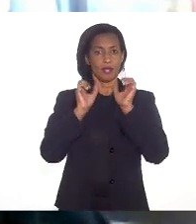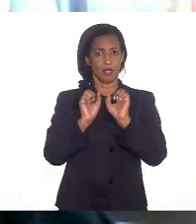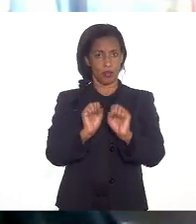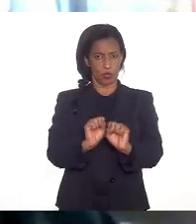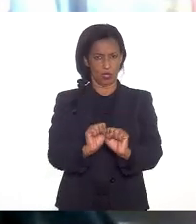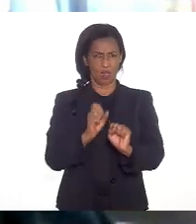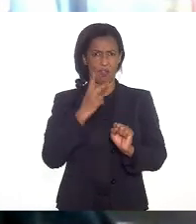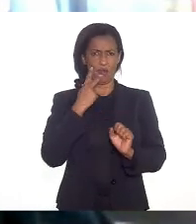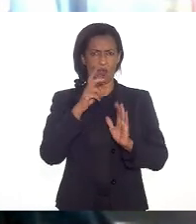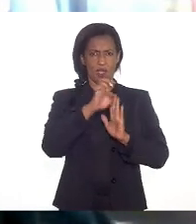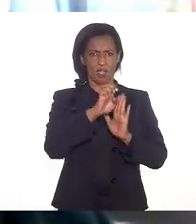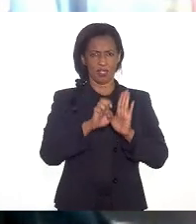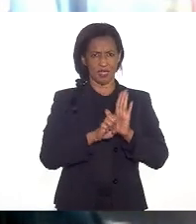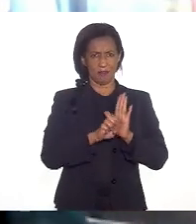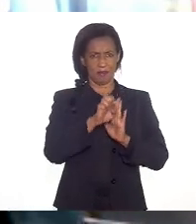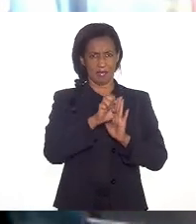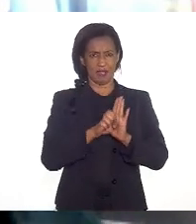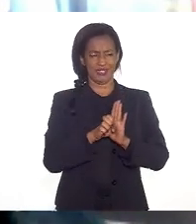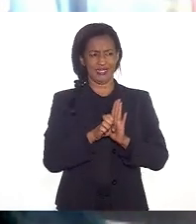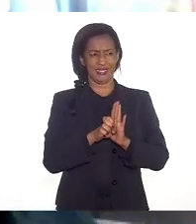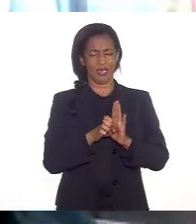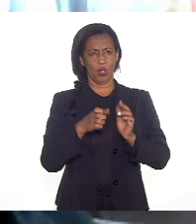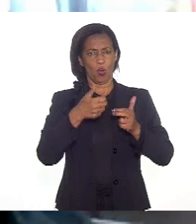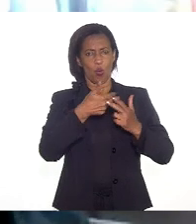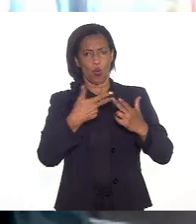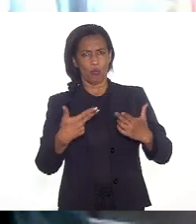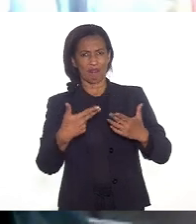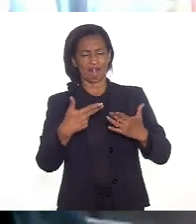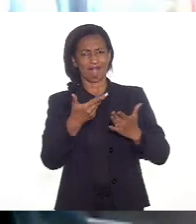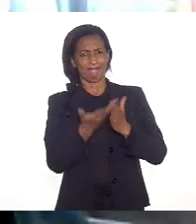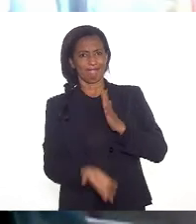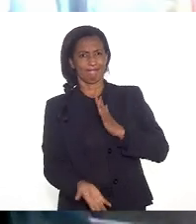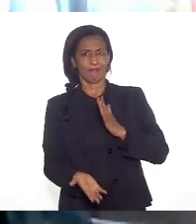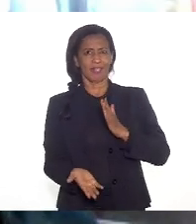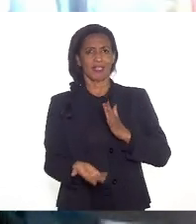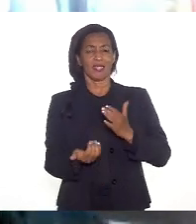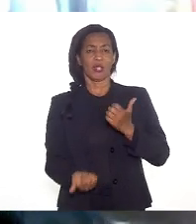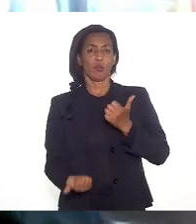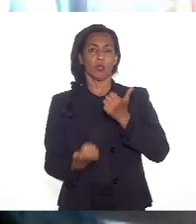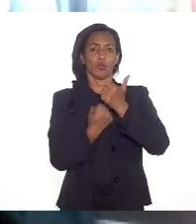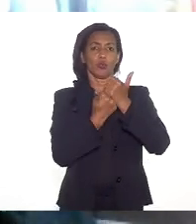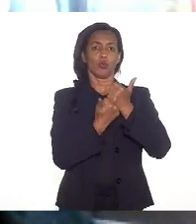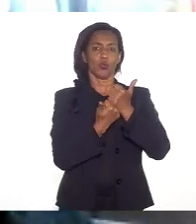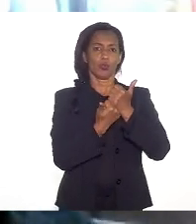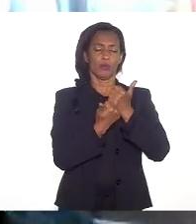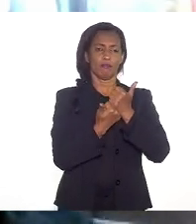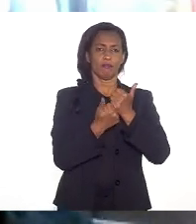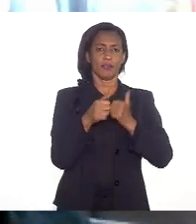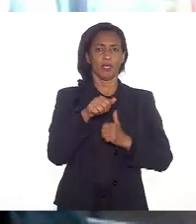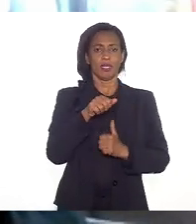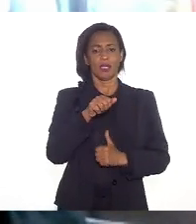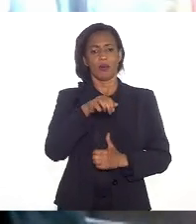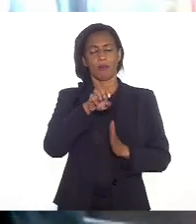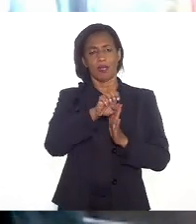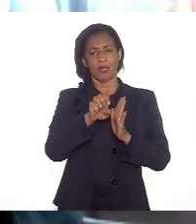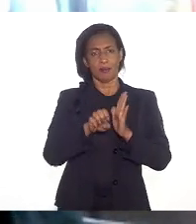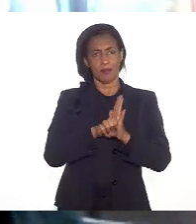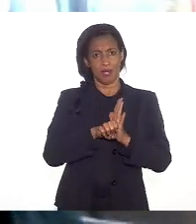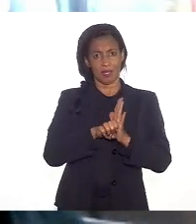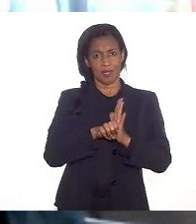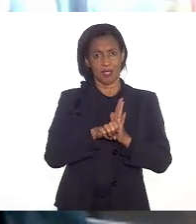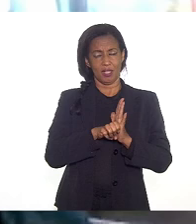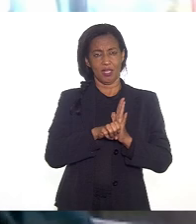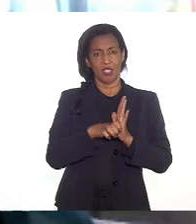emendas descaracterizam muito. E o melhor seria uma subemenda que retirava apenas a previsão do